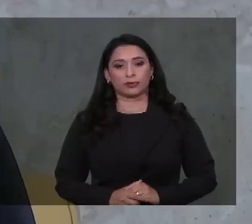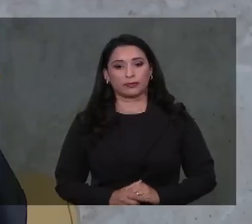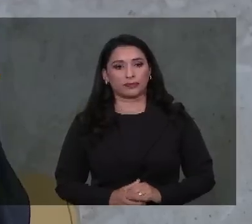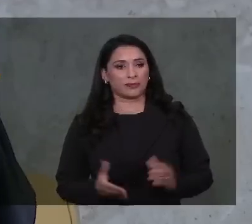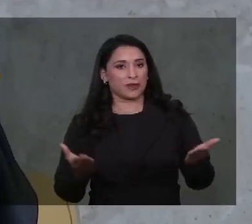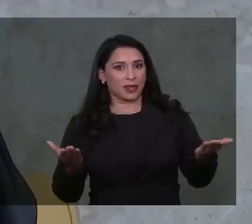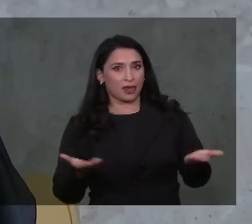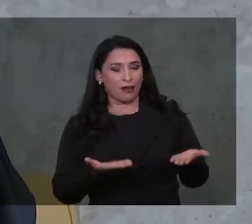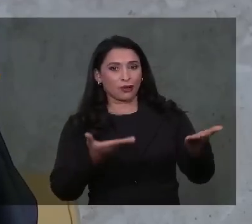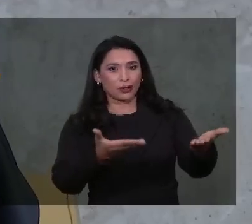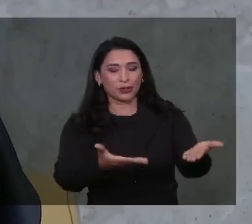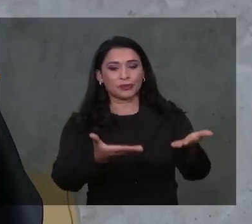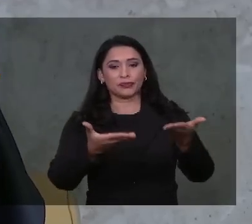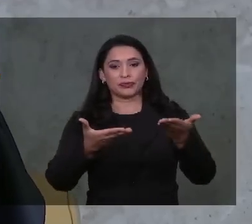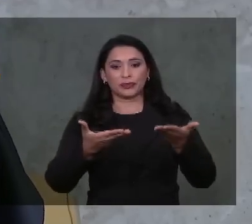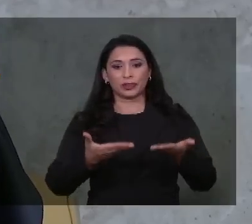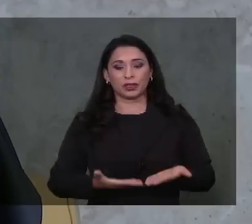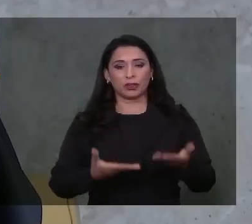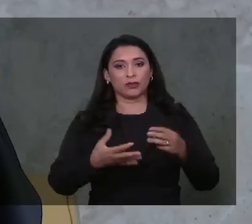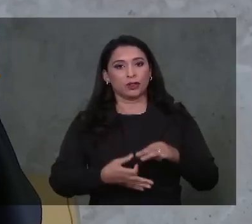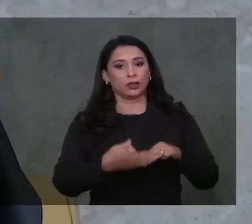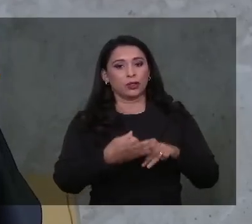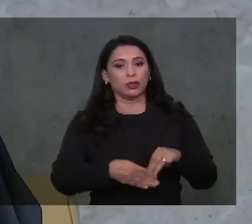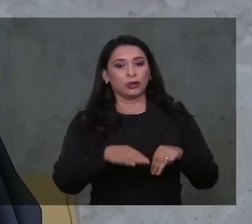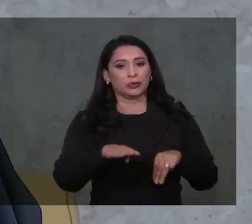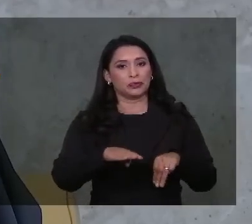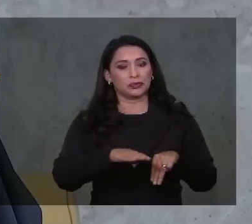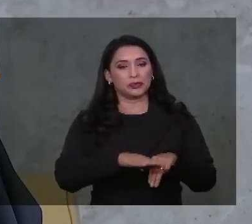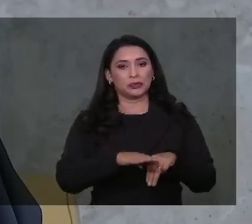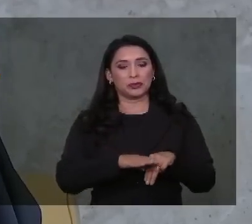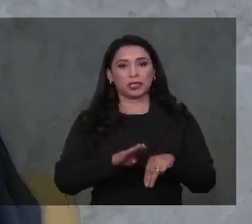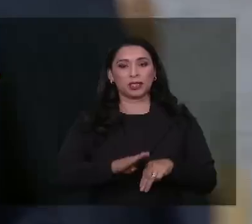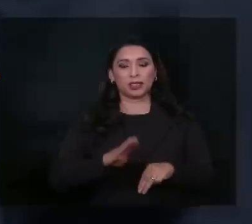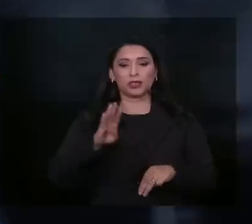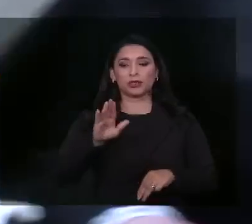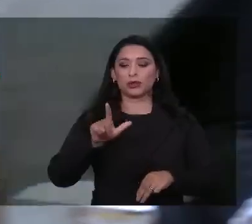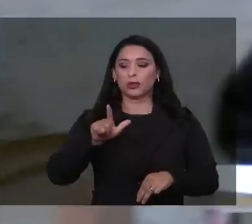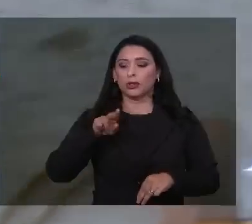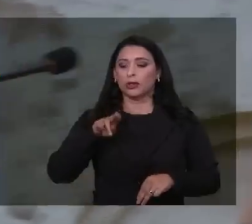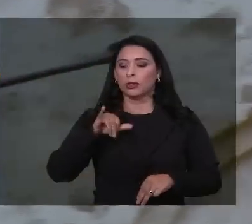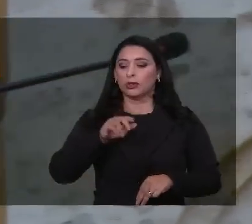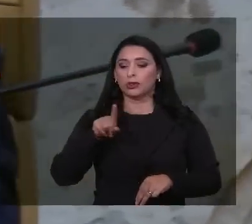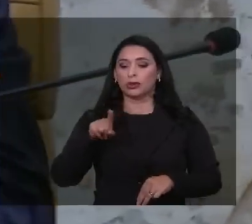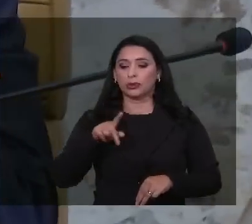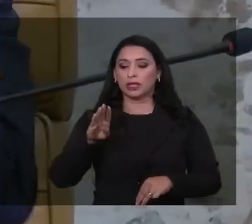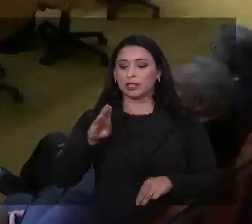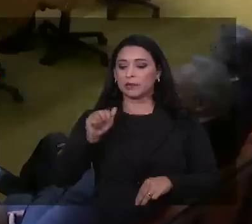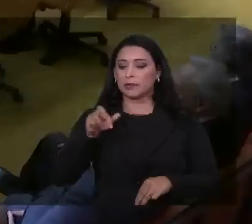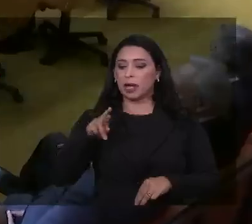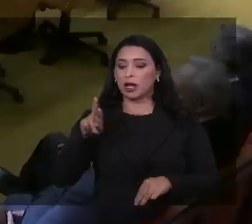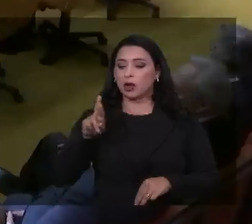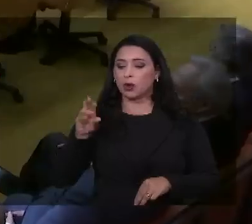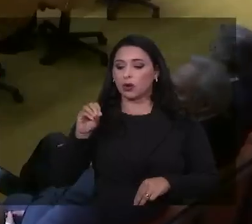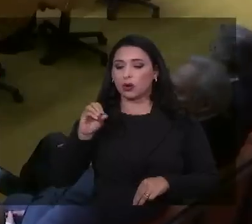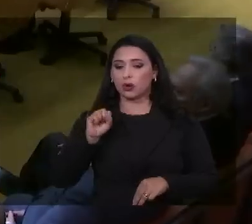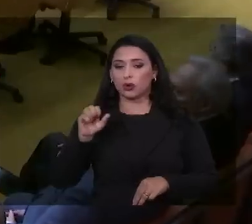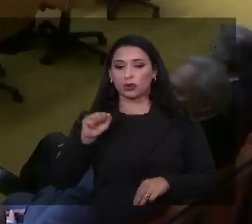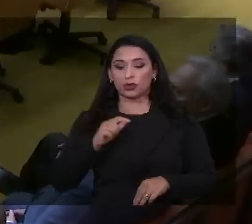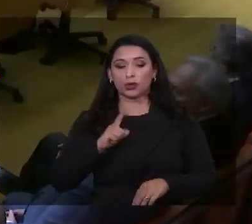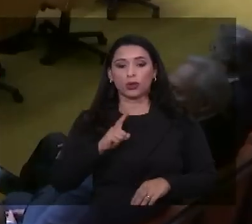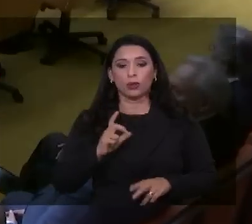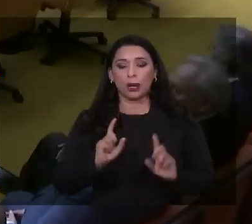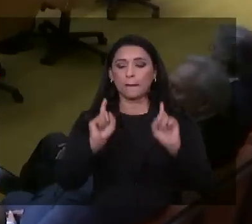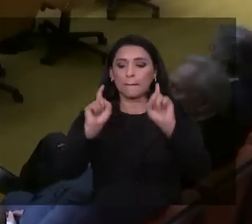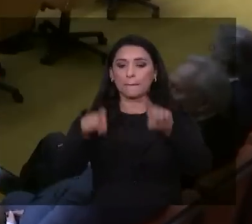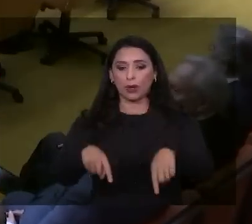Convido Sua Excelência, o senhor ministro Luiz Roberto Barroso, a prestar o compromisso de posse para o